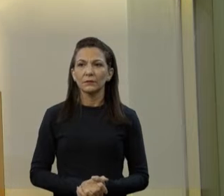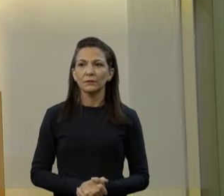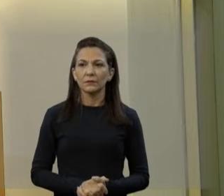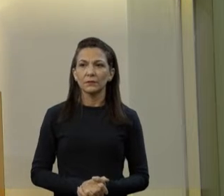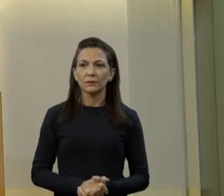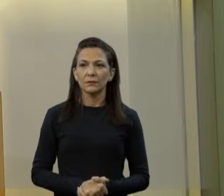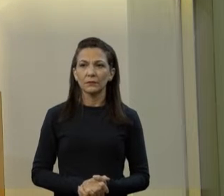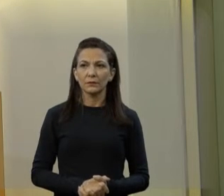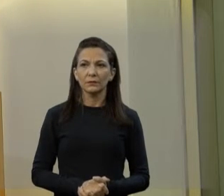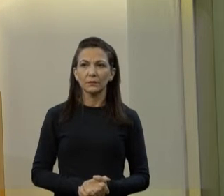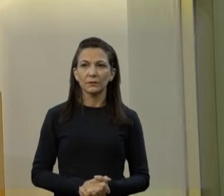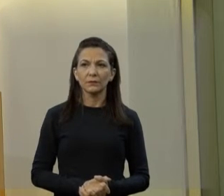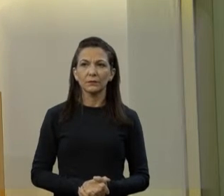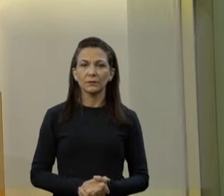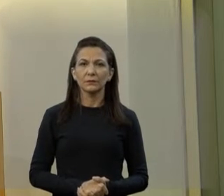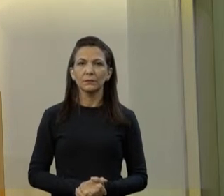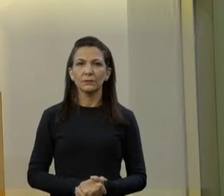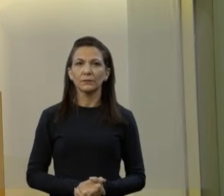eu